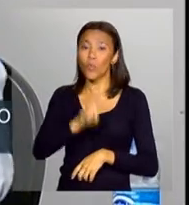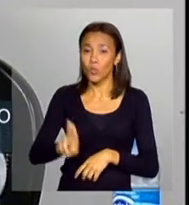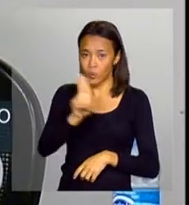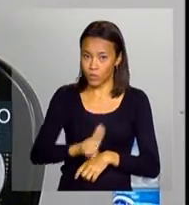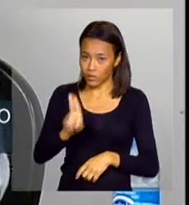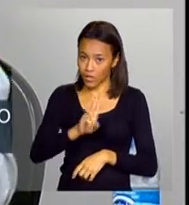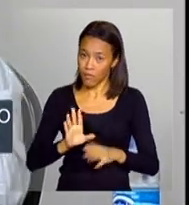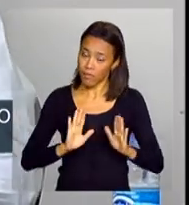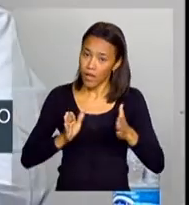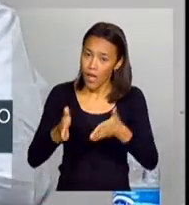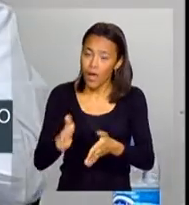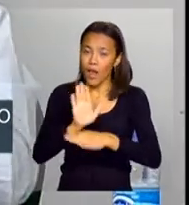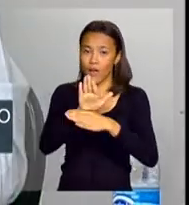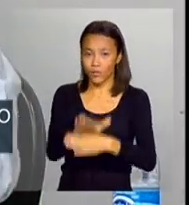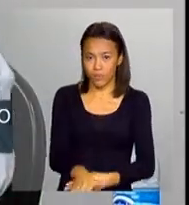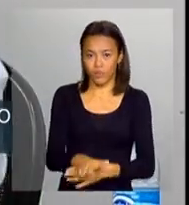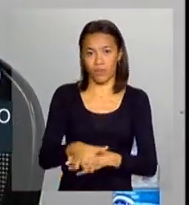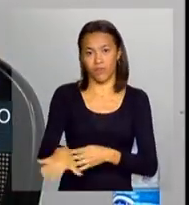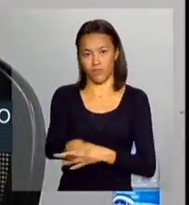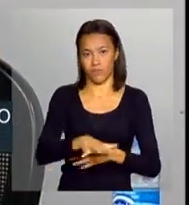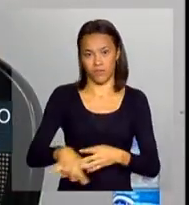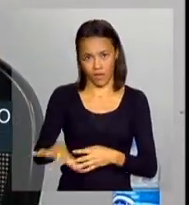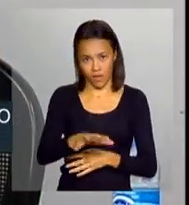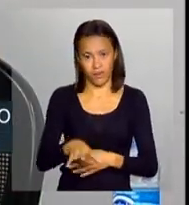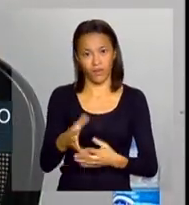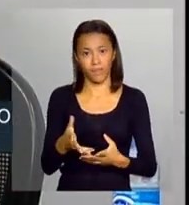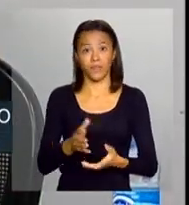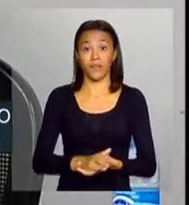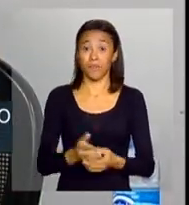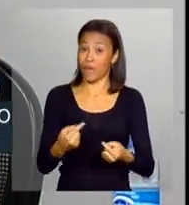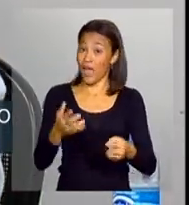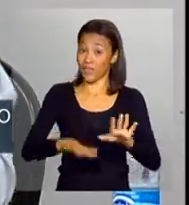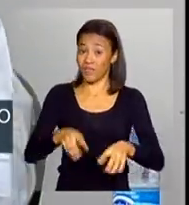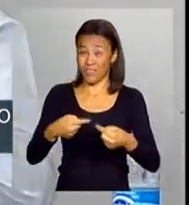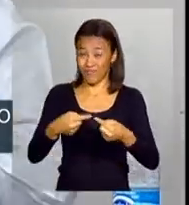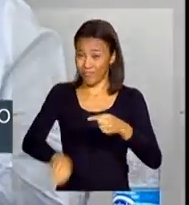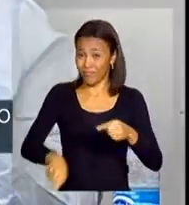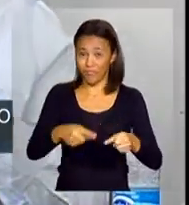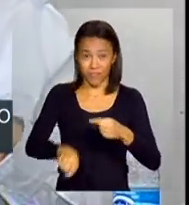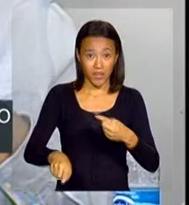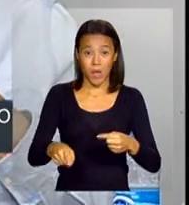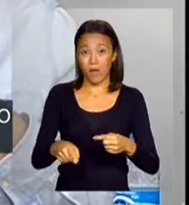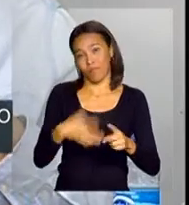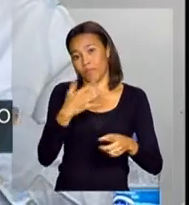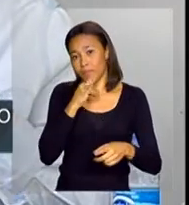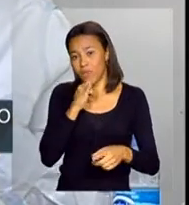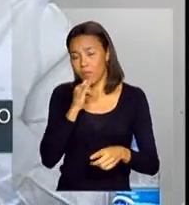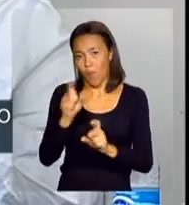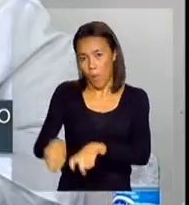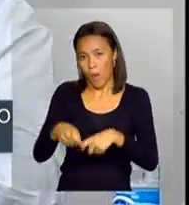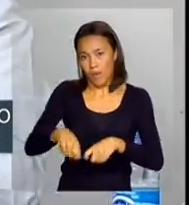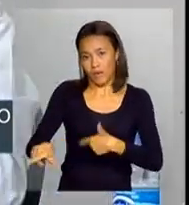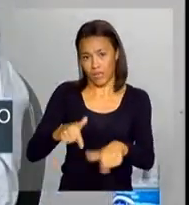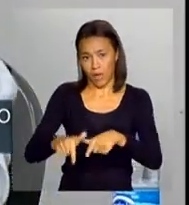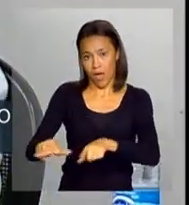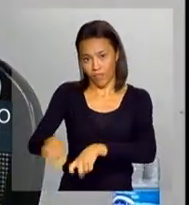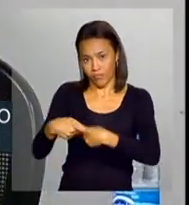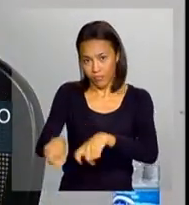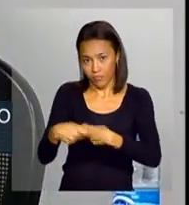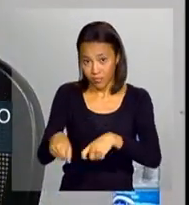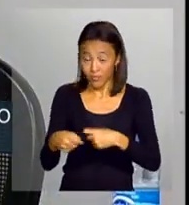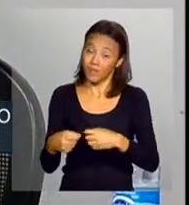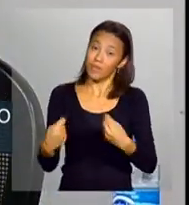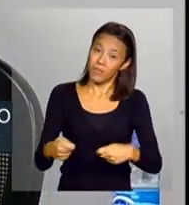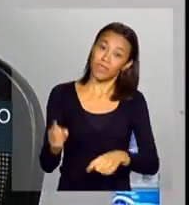torno desse binômio, que na realidade é convergente e não divergente, não existe produtor rural que produza alimentos sem proteger